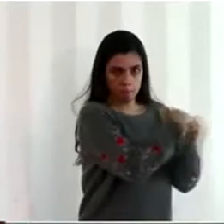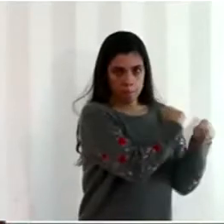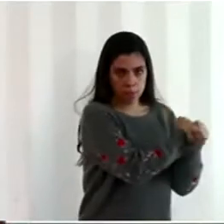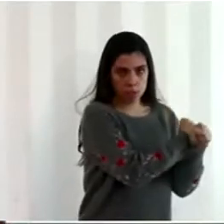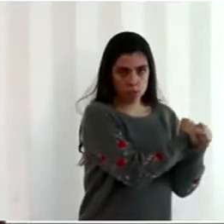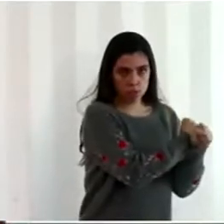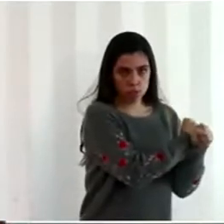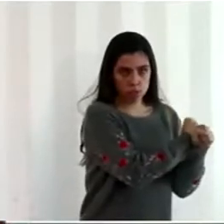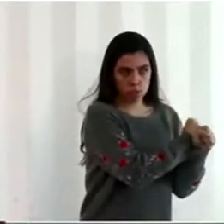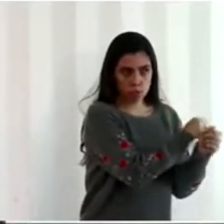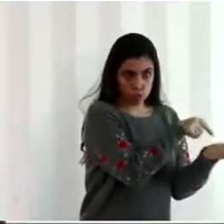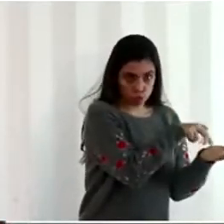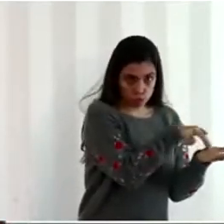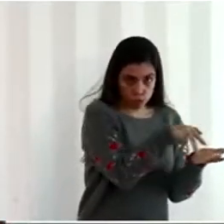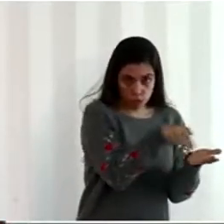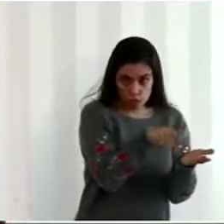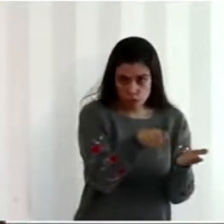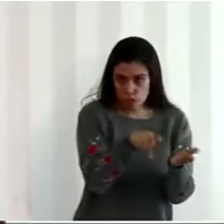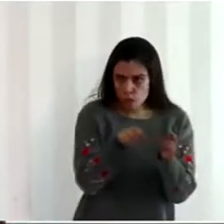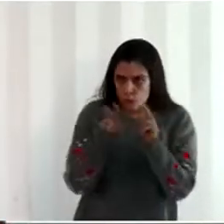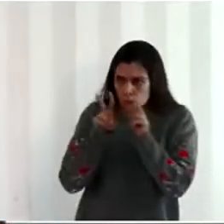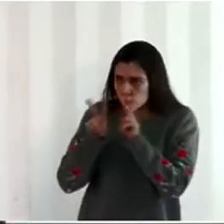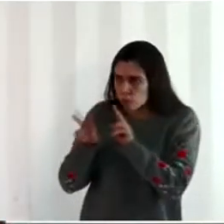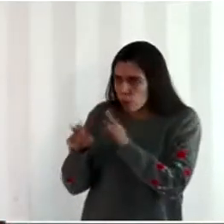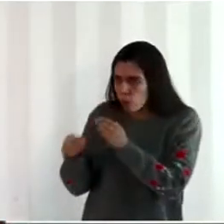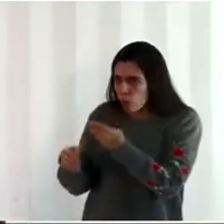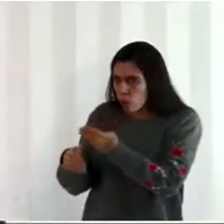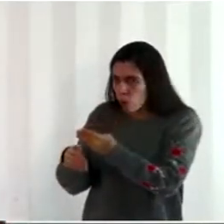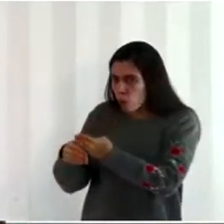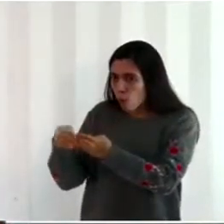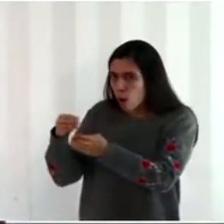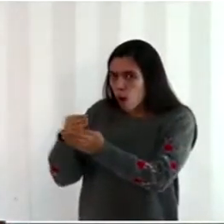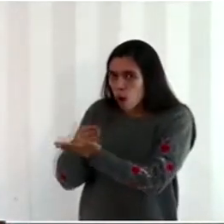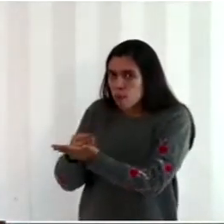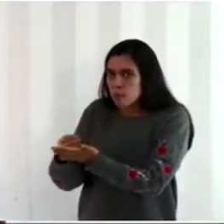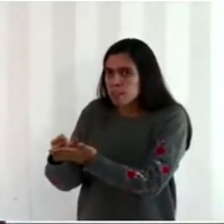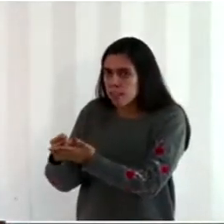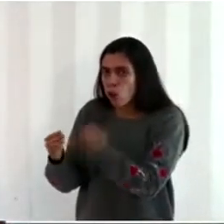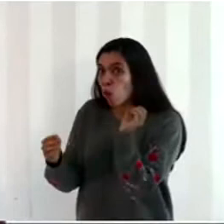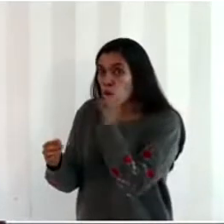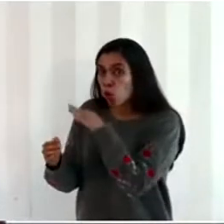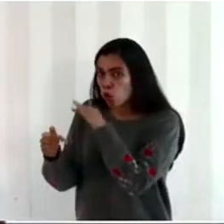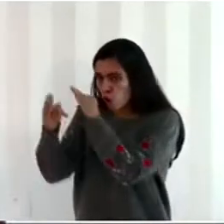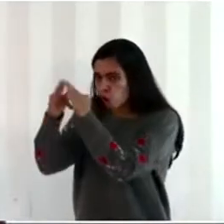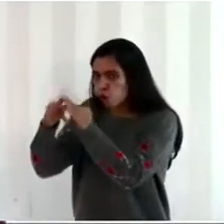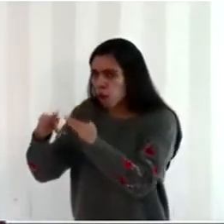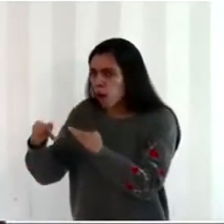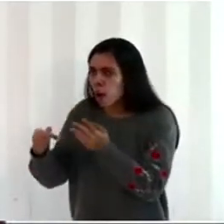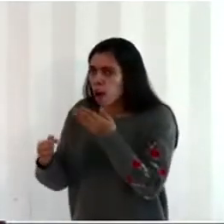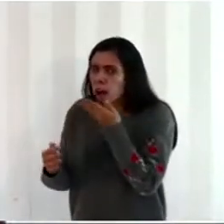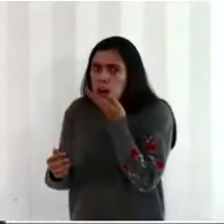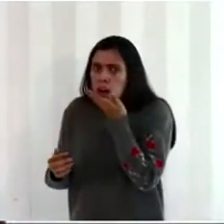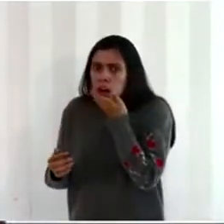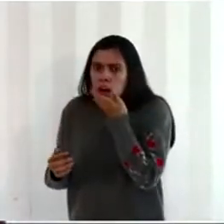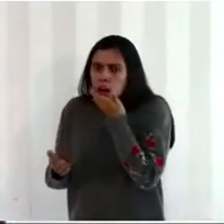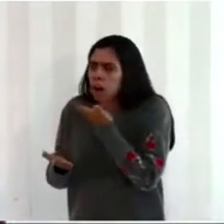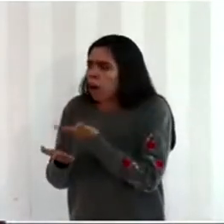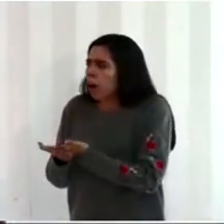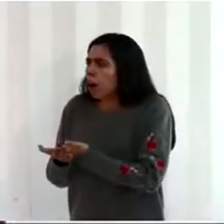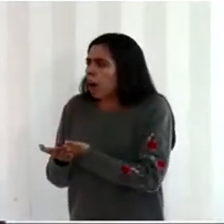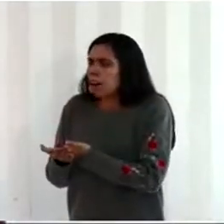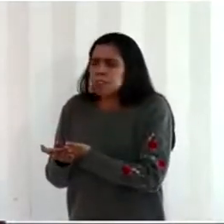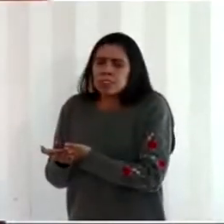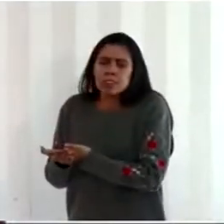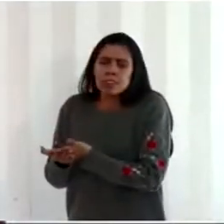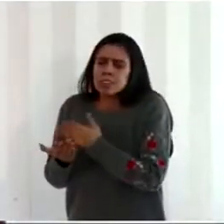arquitetura, ele é mais singelo, mas há uma palavra aqui que aponta para Cristo, que aponta para o Messias, que a glória da segunda